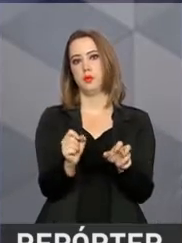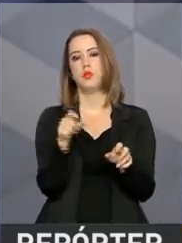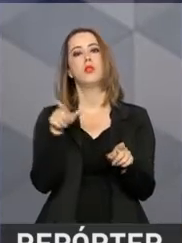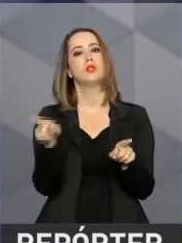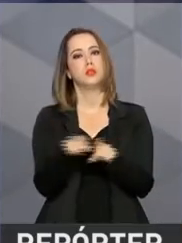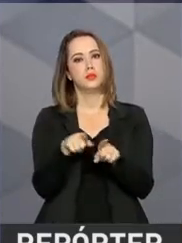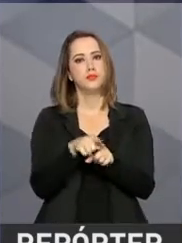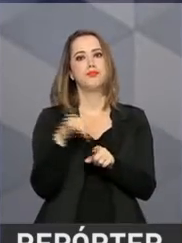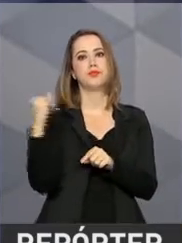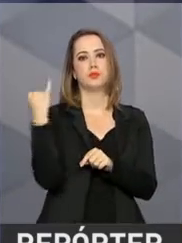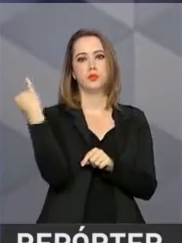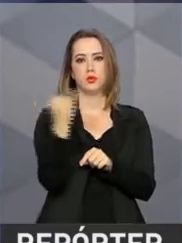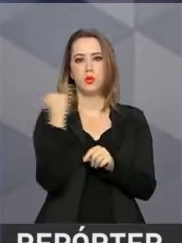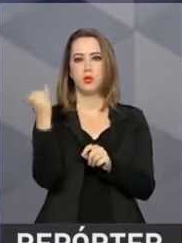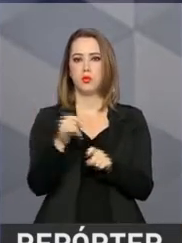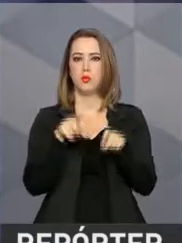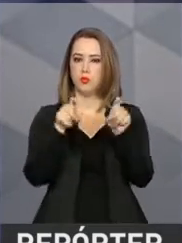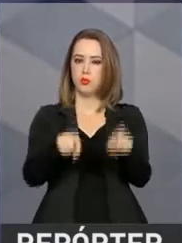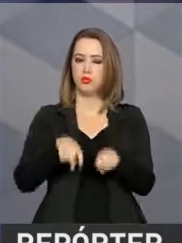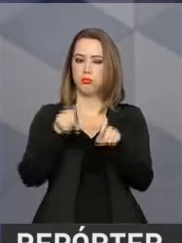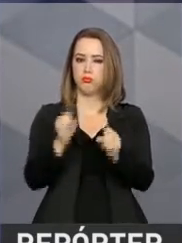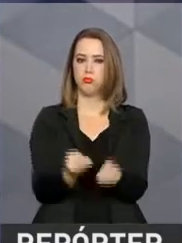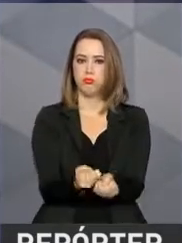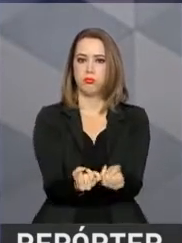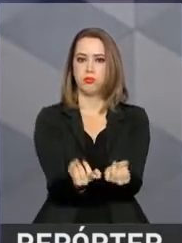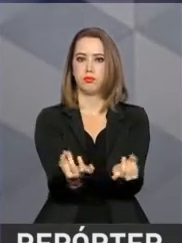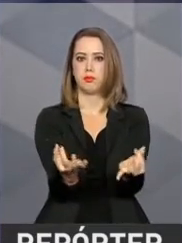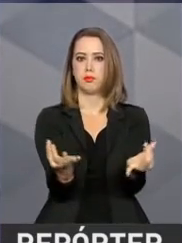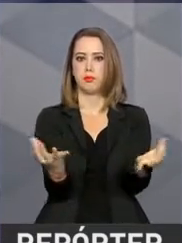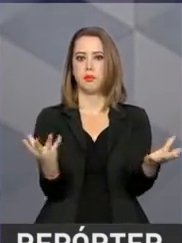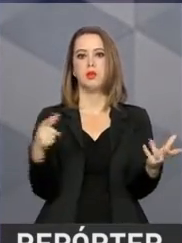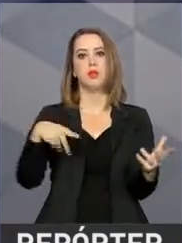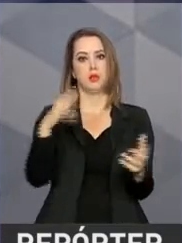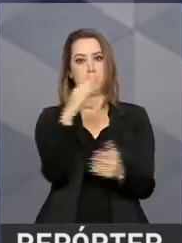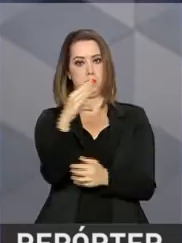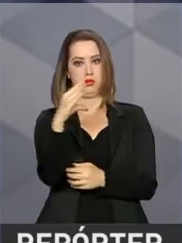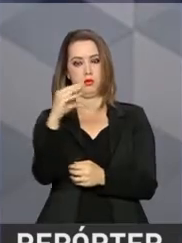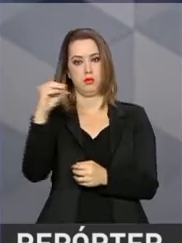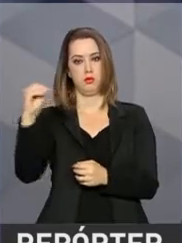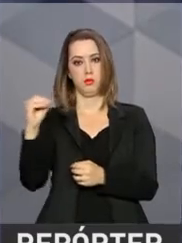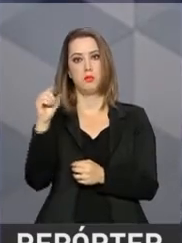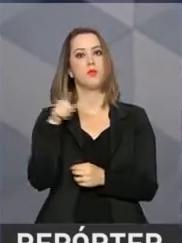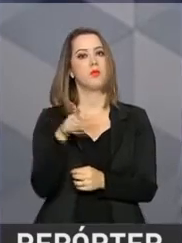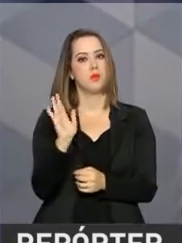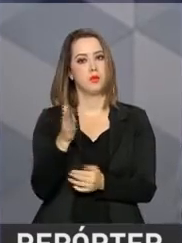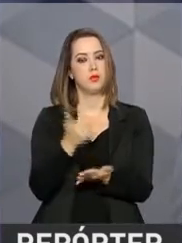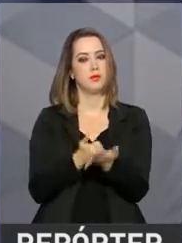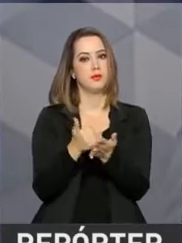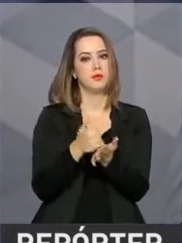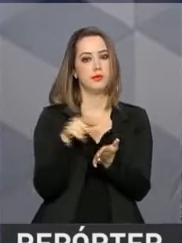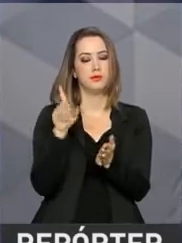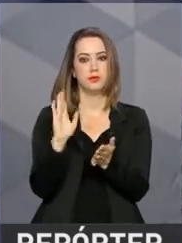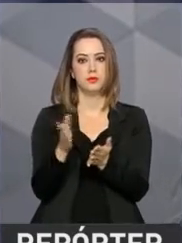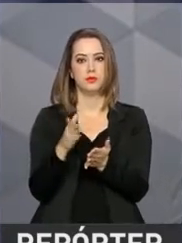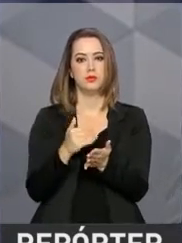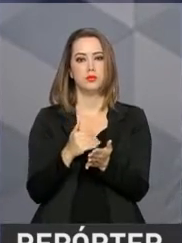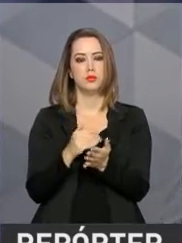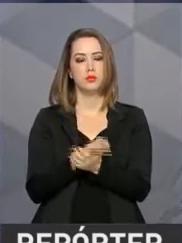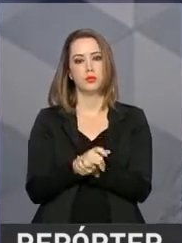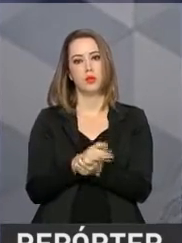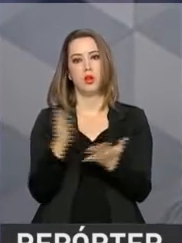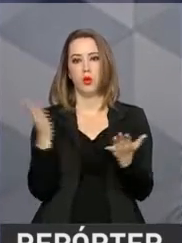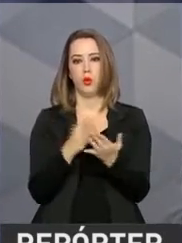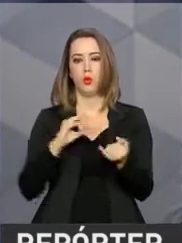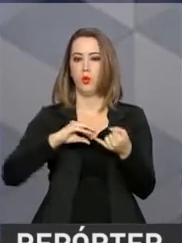as regiões de produção que estão avançando no centro oeste para fazer a terceira chave como está acontecendo caffarelli o preço do feijão